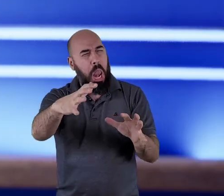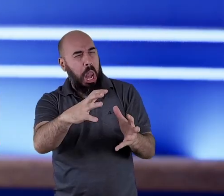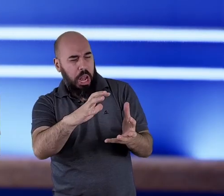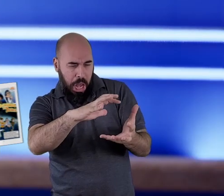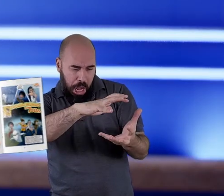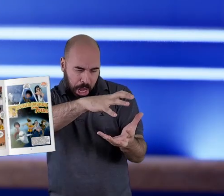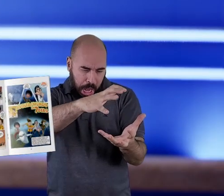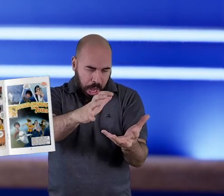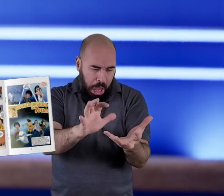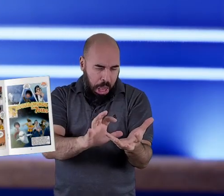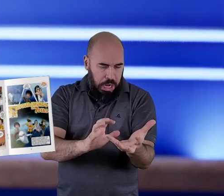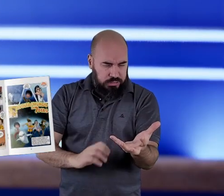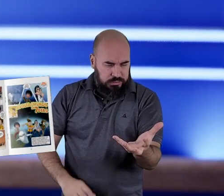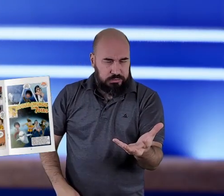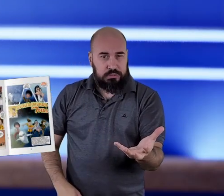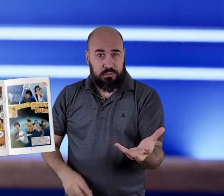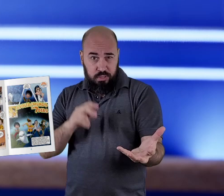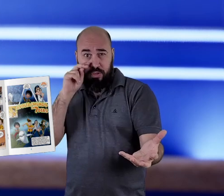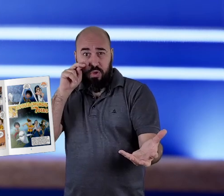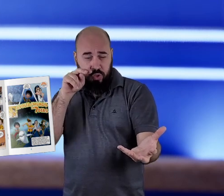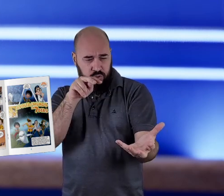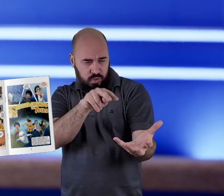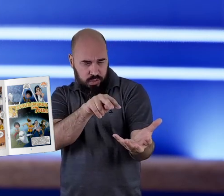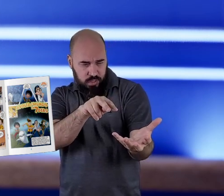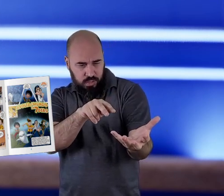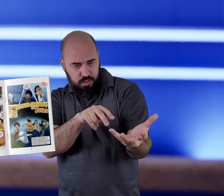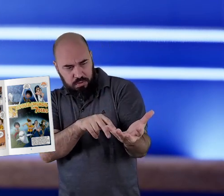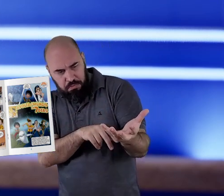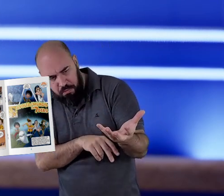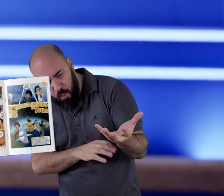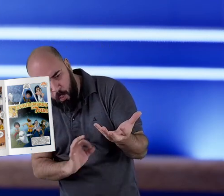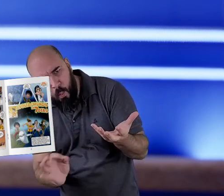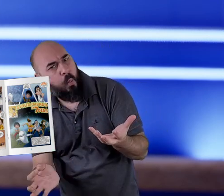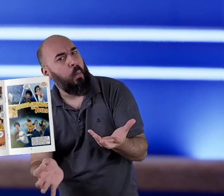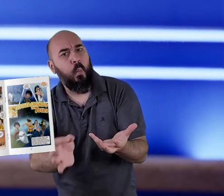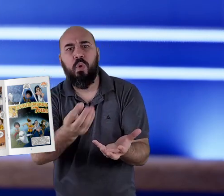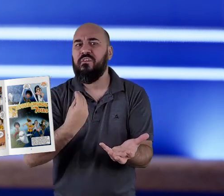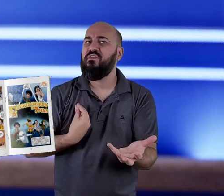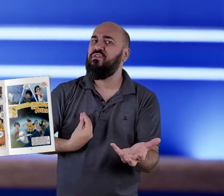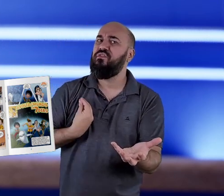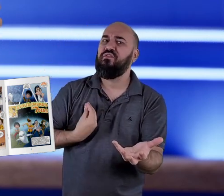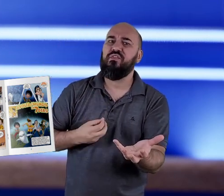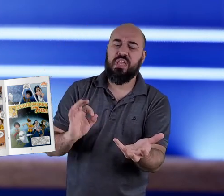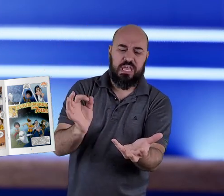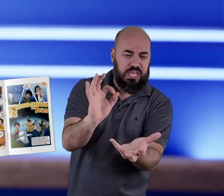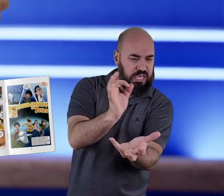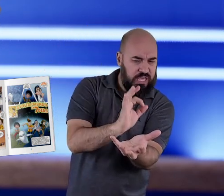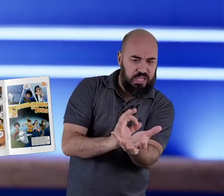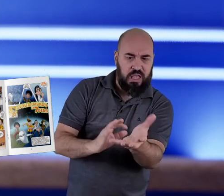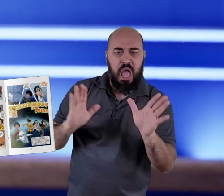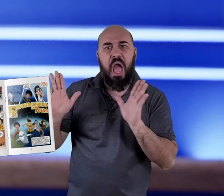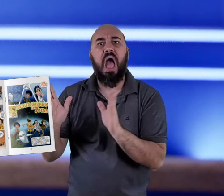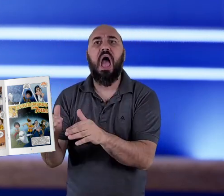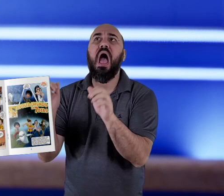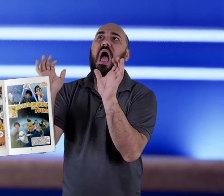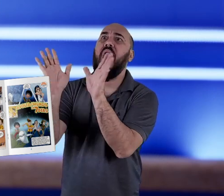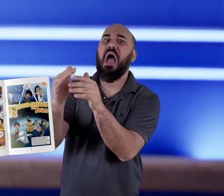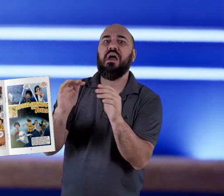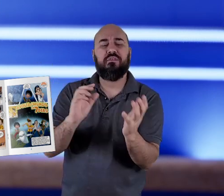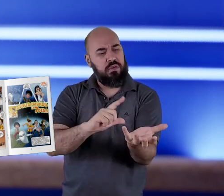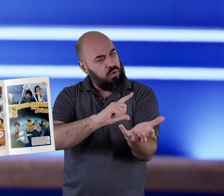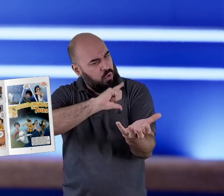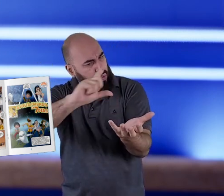Continua Jeremias dizendo: olhei e eis que não havia ninguém, e todas as aves dos céus